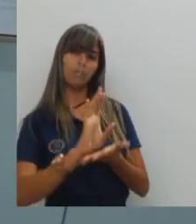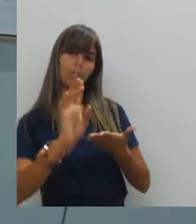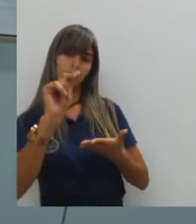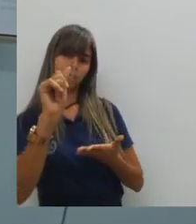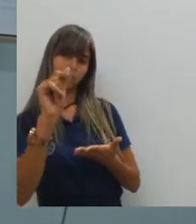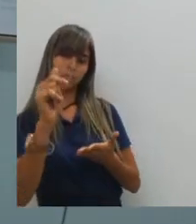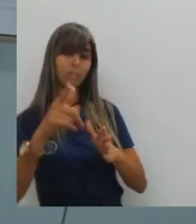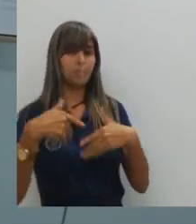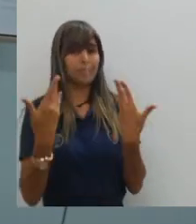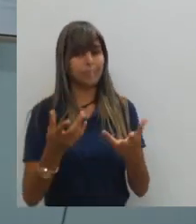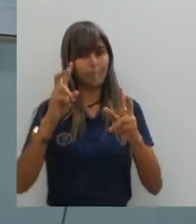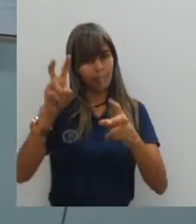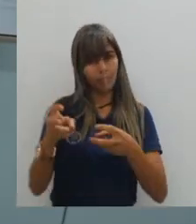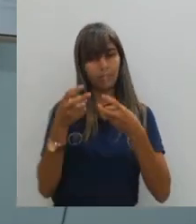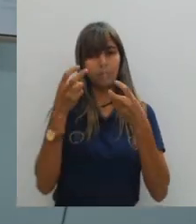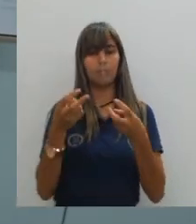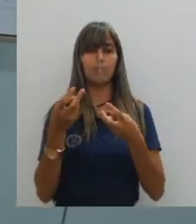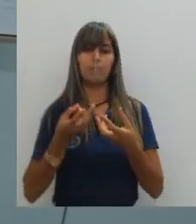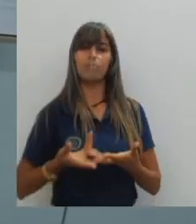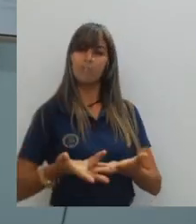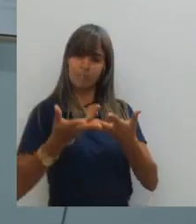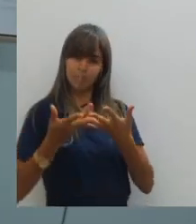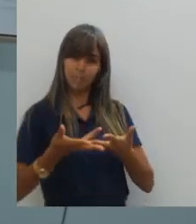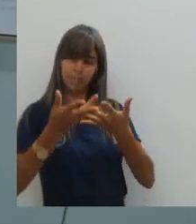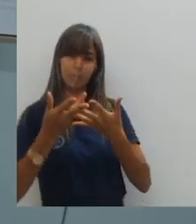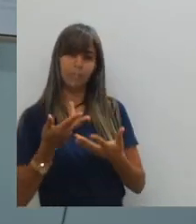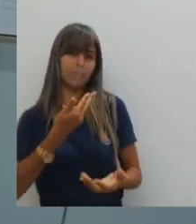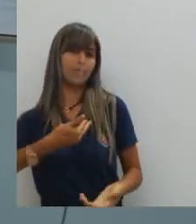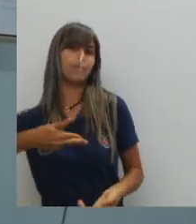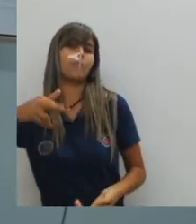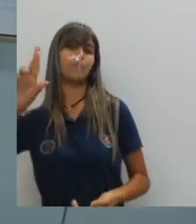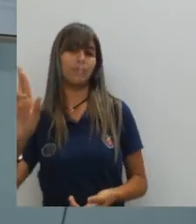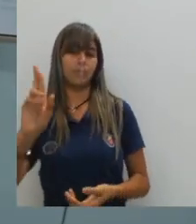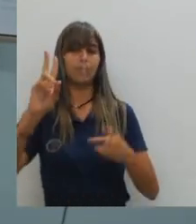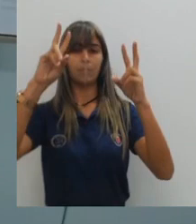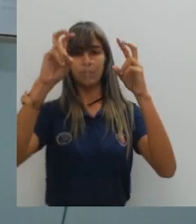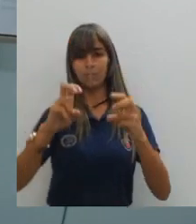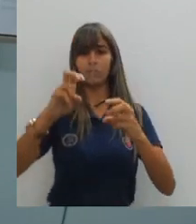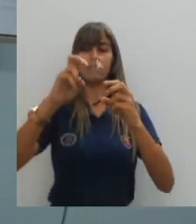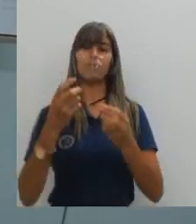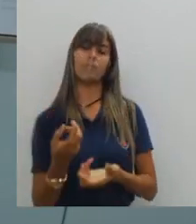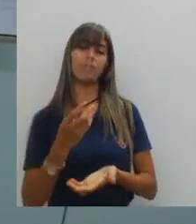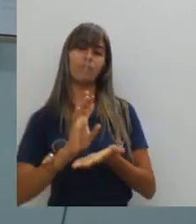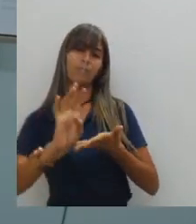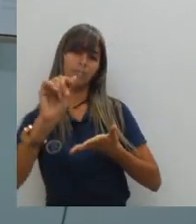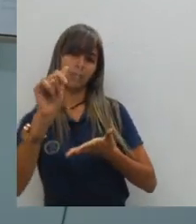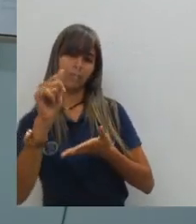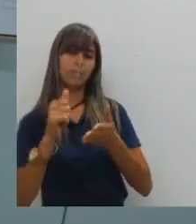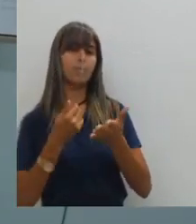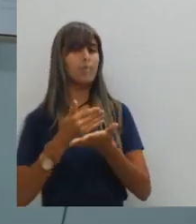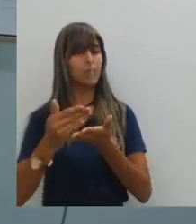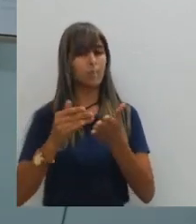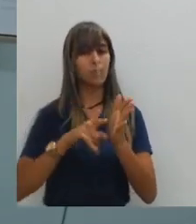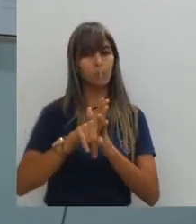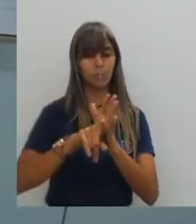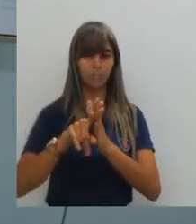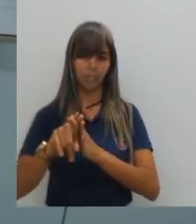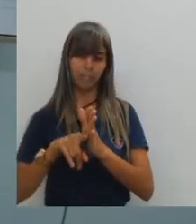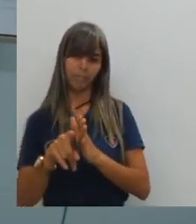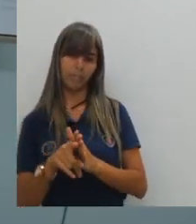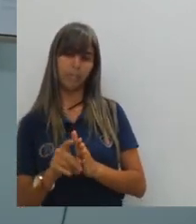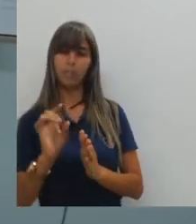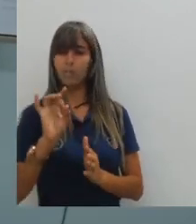que existe aí uma influência da religião sobre a economia. E para isso ele começa a pesquisar. Ele não vai